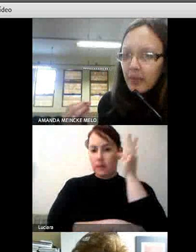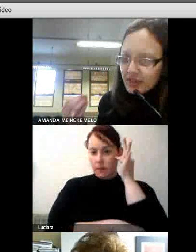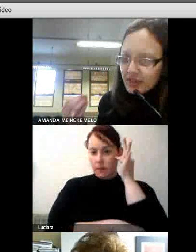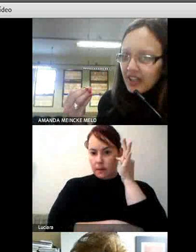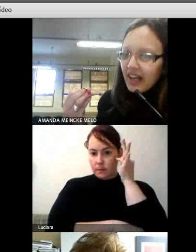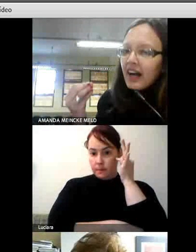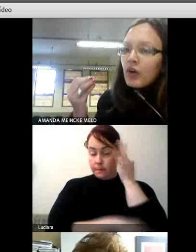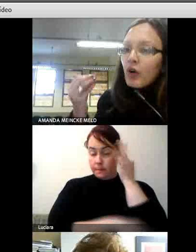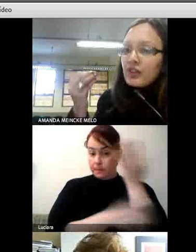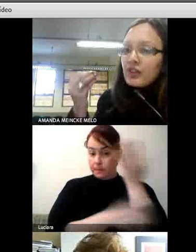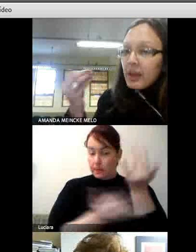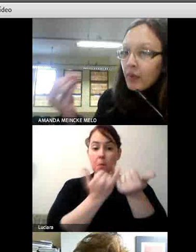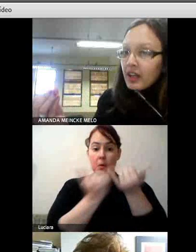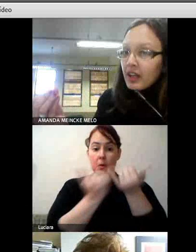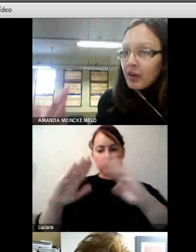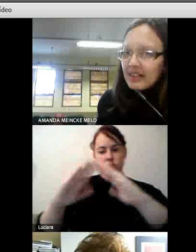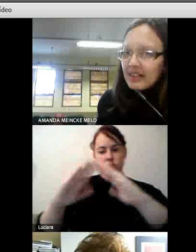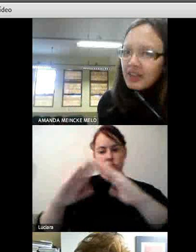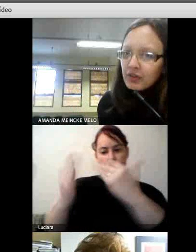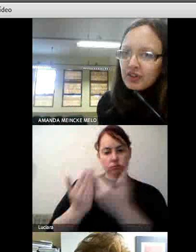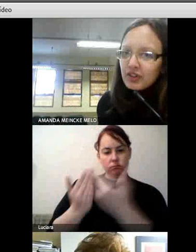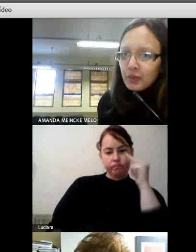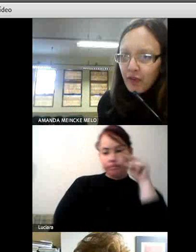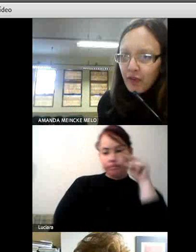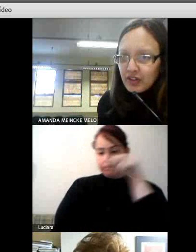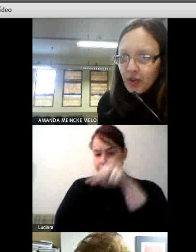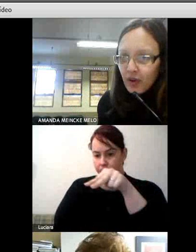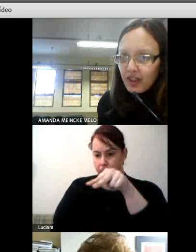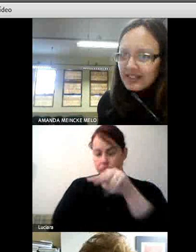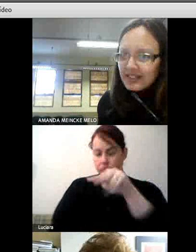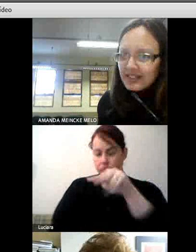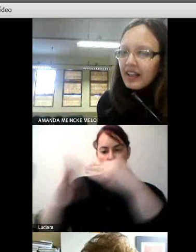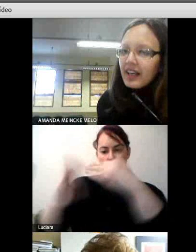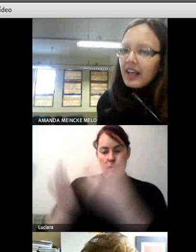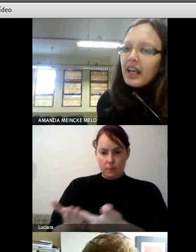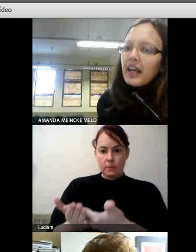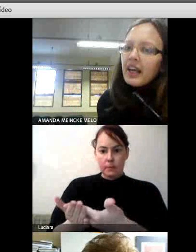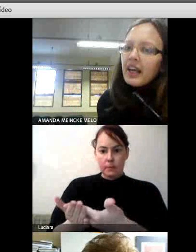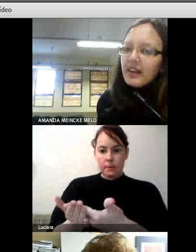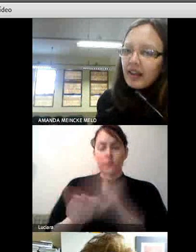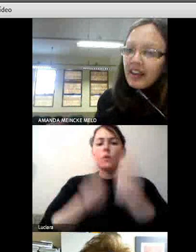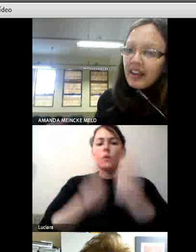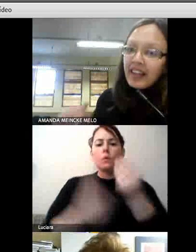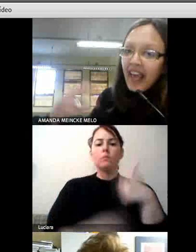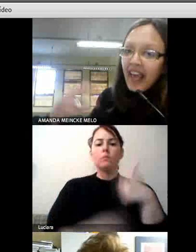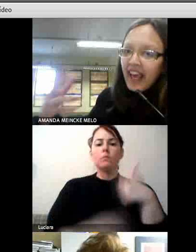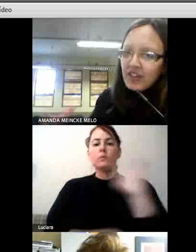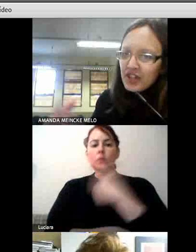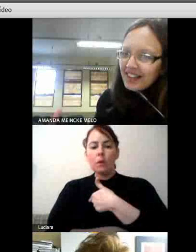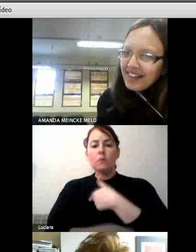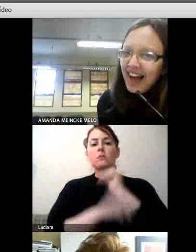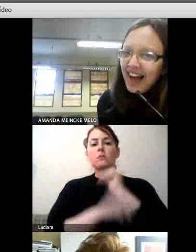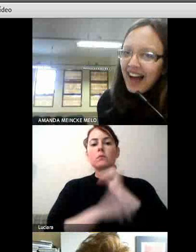podemos contribuir para a formação dos nossos professores e em